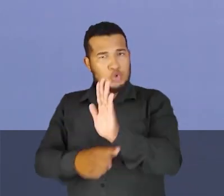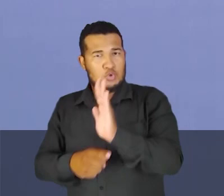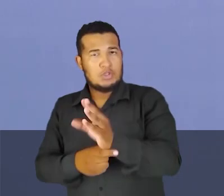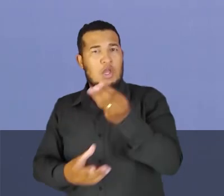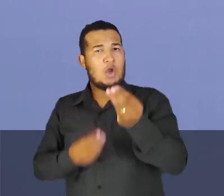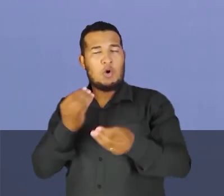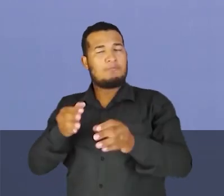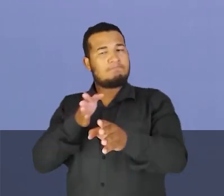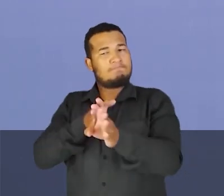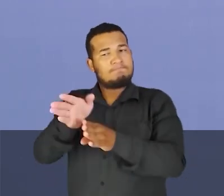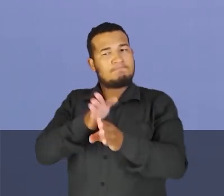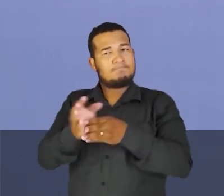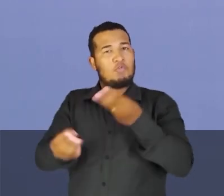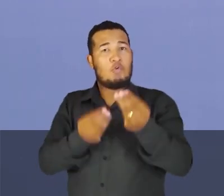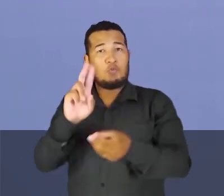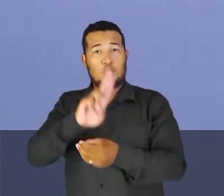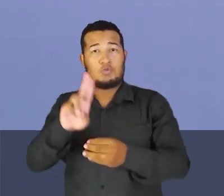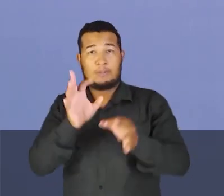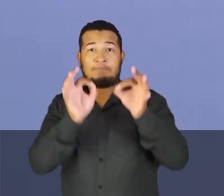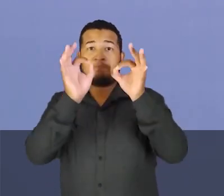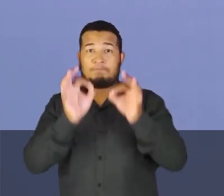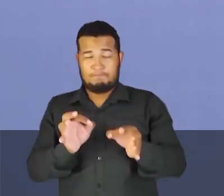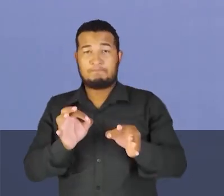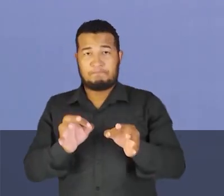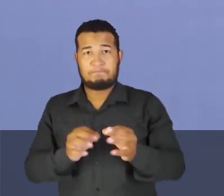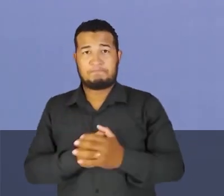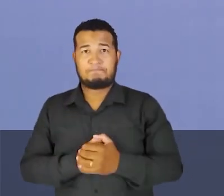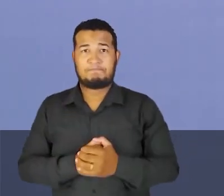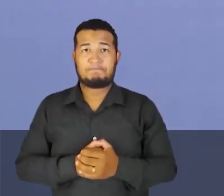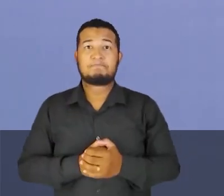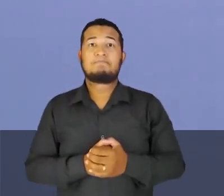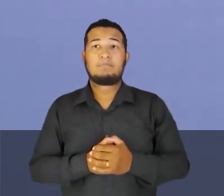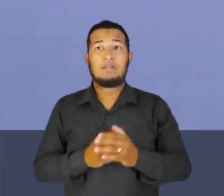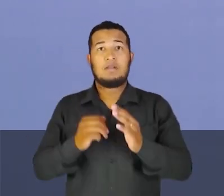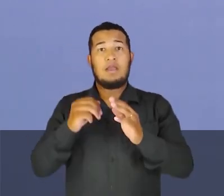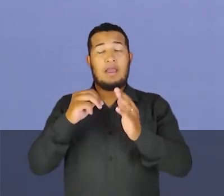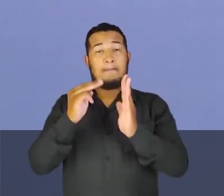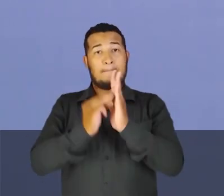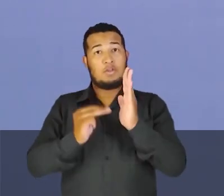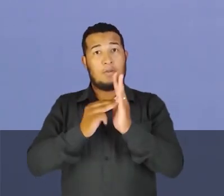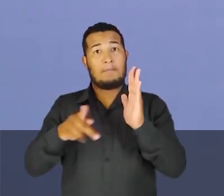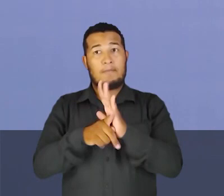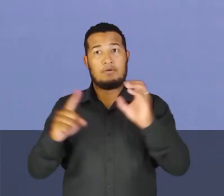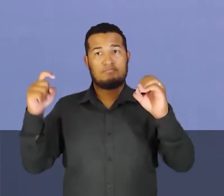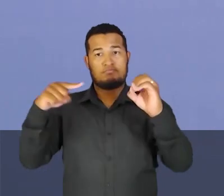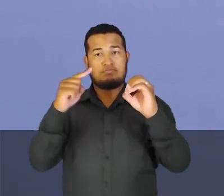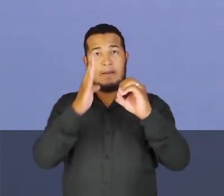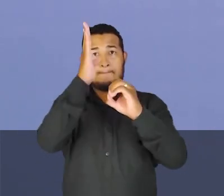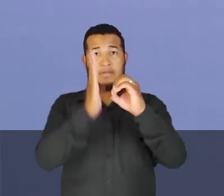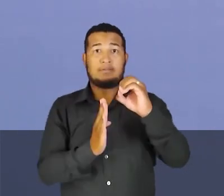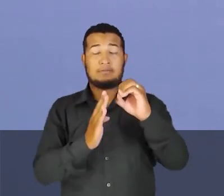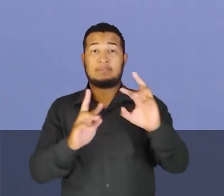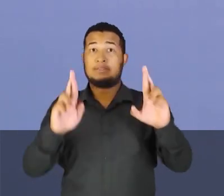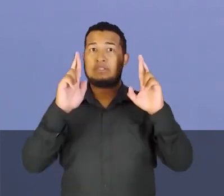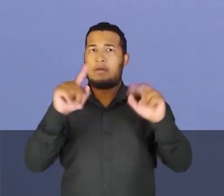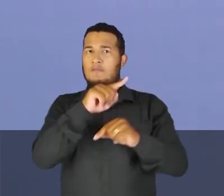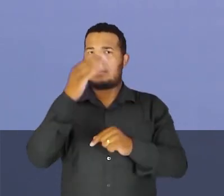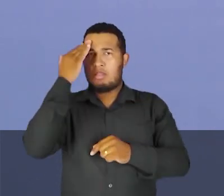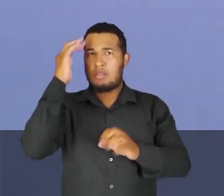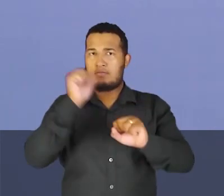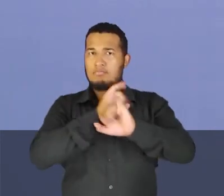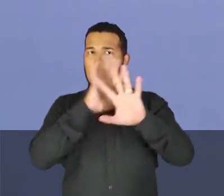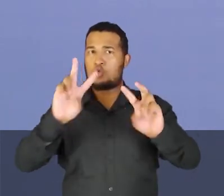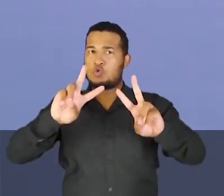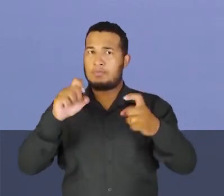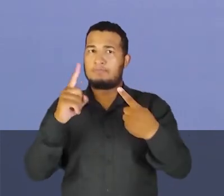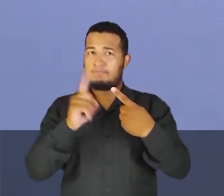forma correta de colocação desse método contraceptivo, esse método de barreira. Espero que você tenha entendido sobre os métodos de barreira